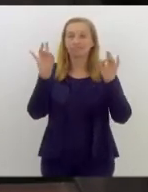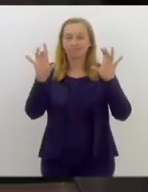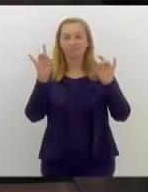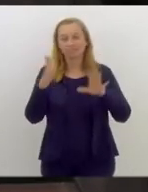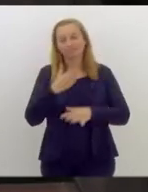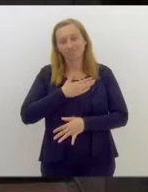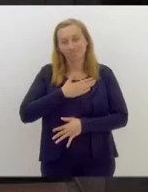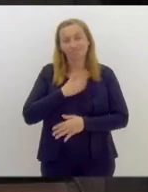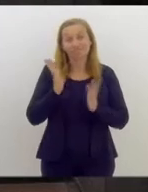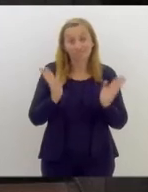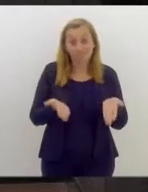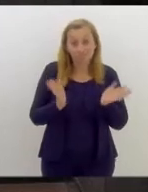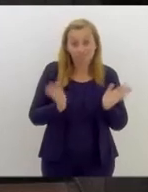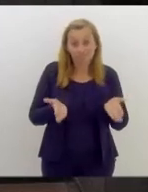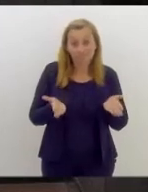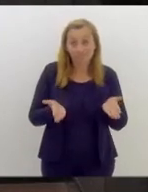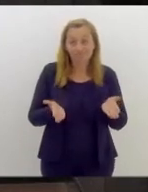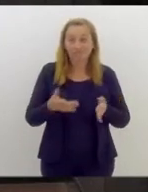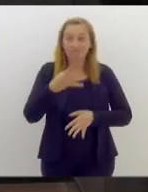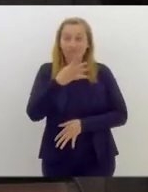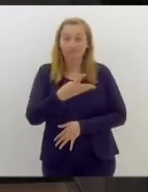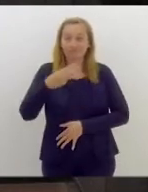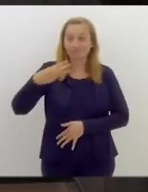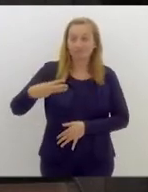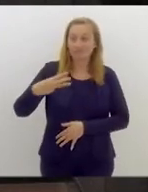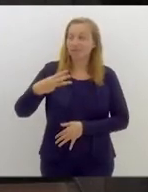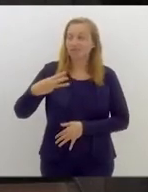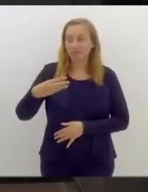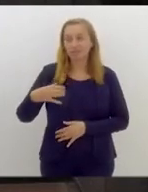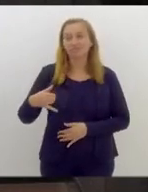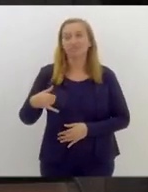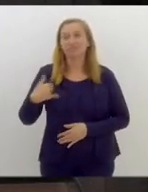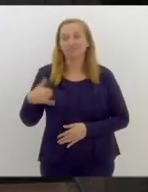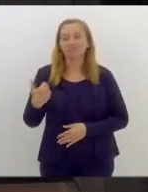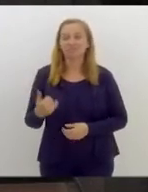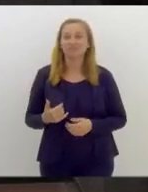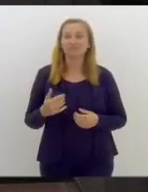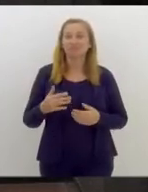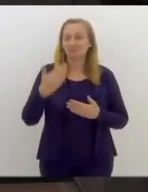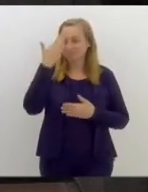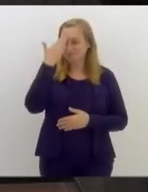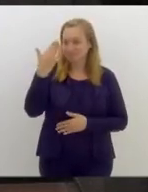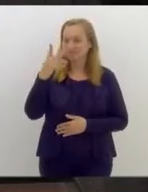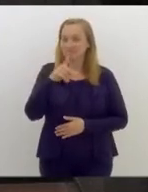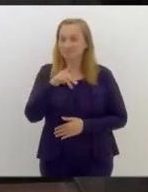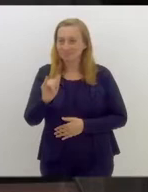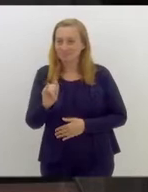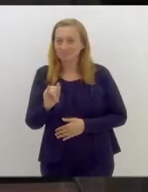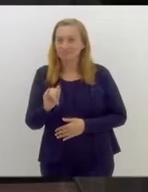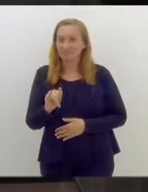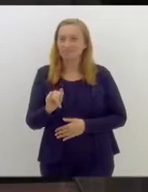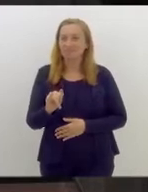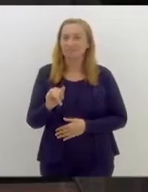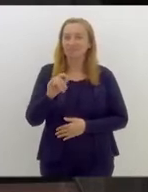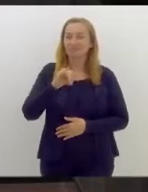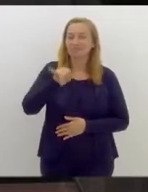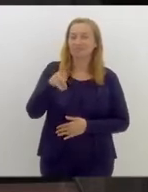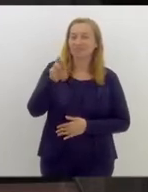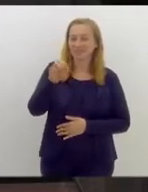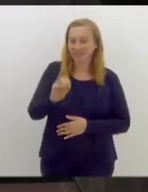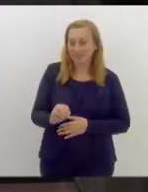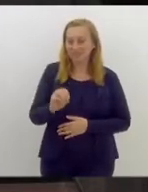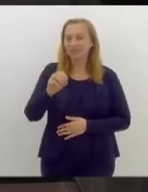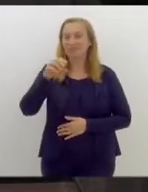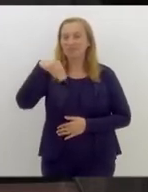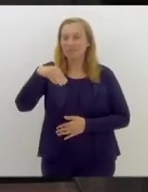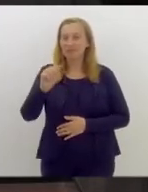mim, pois hoje completo 43 anos de vida. Agradeço aos meus pais, Juscelino Curti Salles e